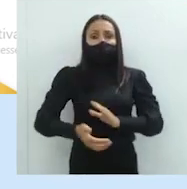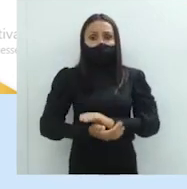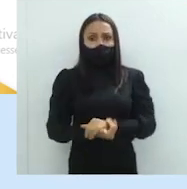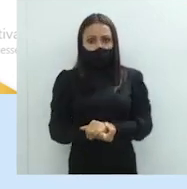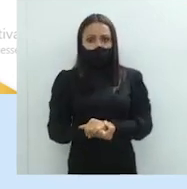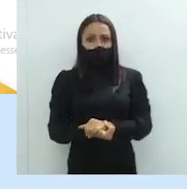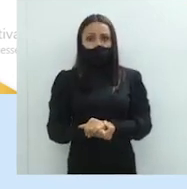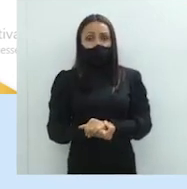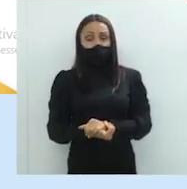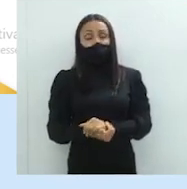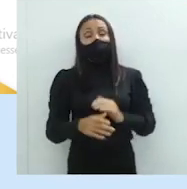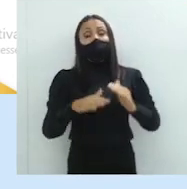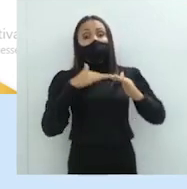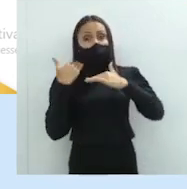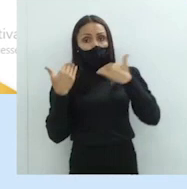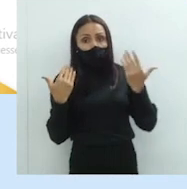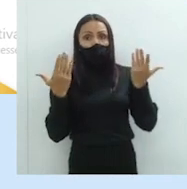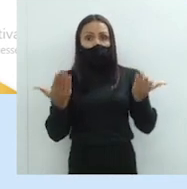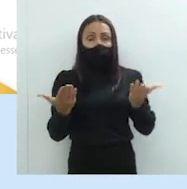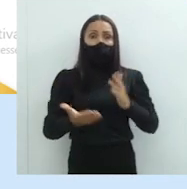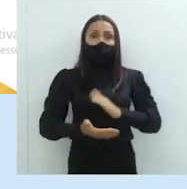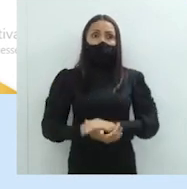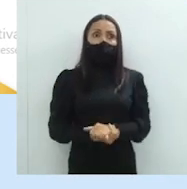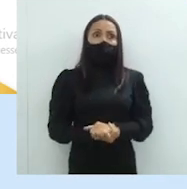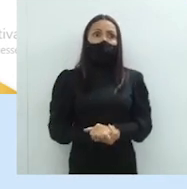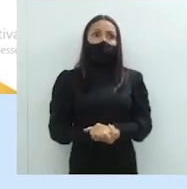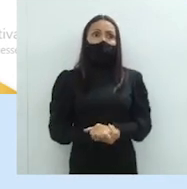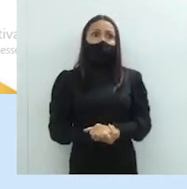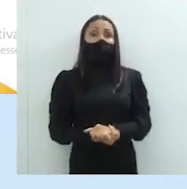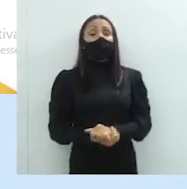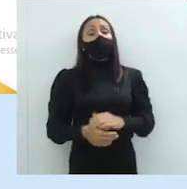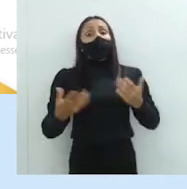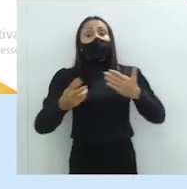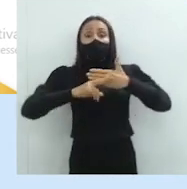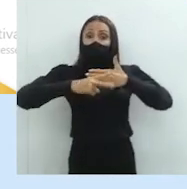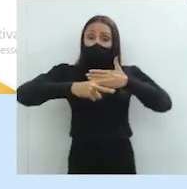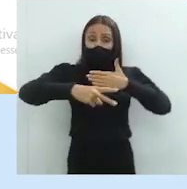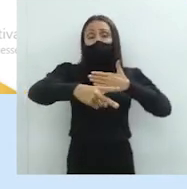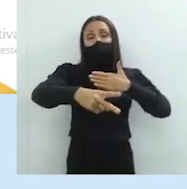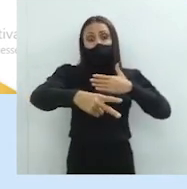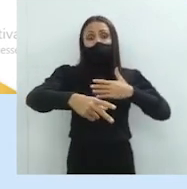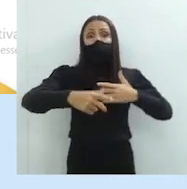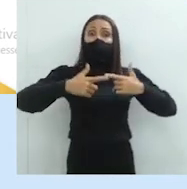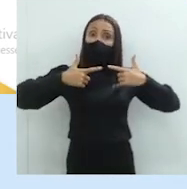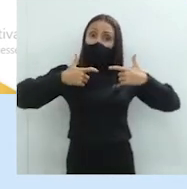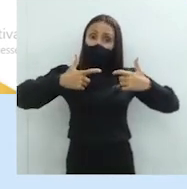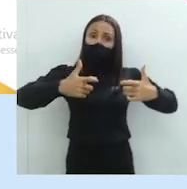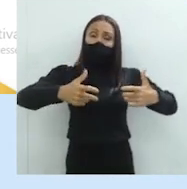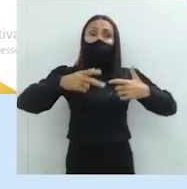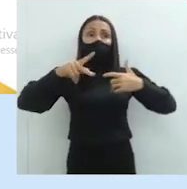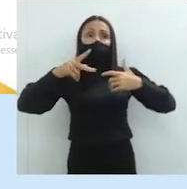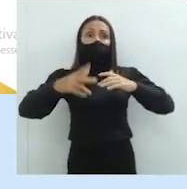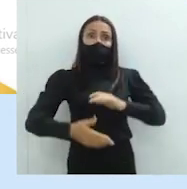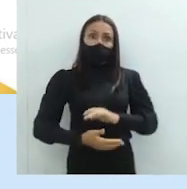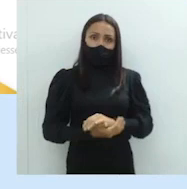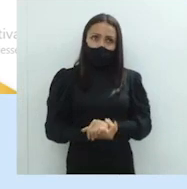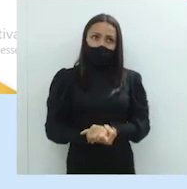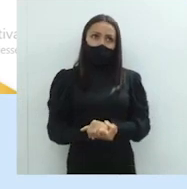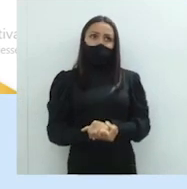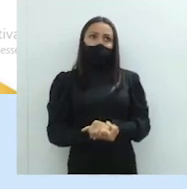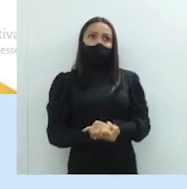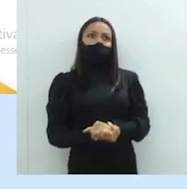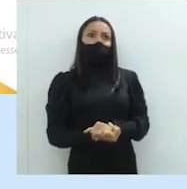Solano morre nessa batalha, né? Então, consequência da guerra, então, consequência desastrosa, né?